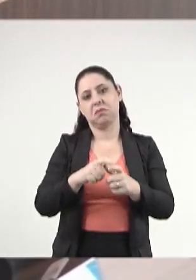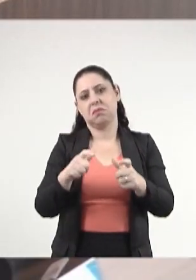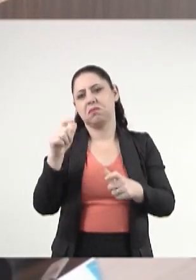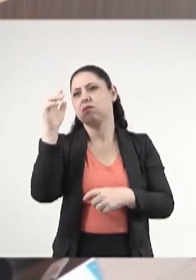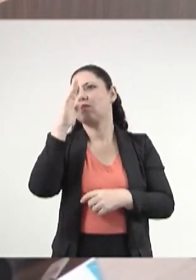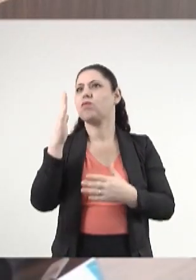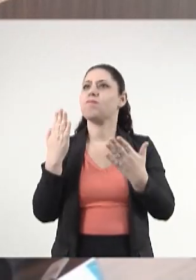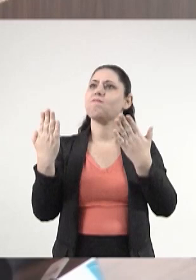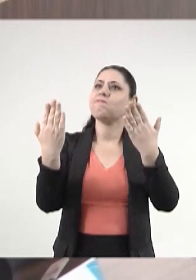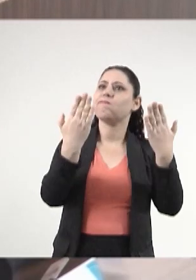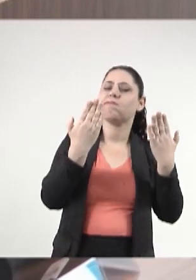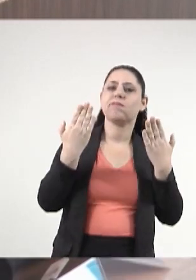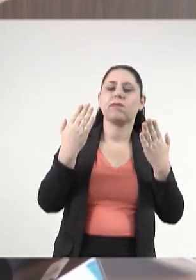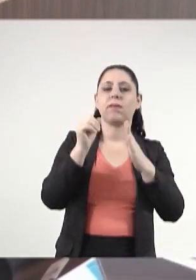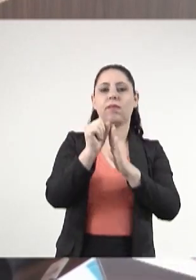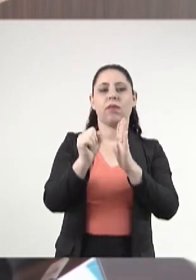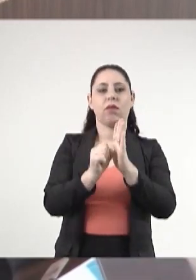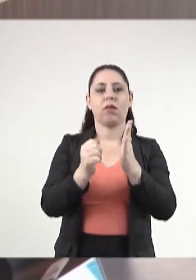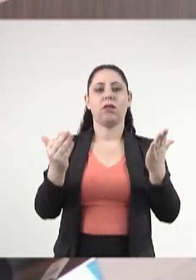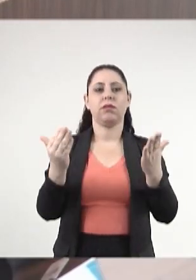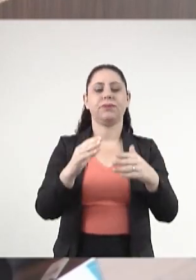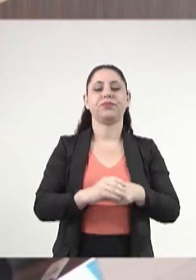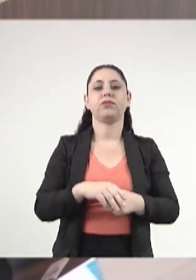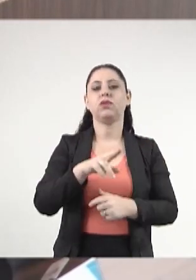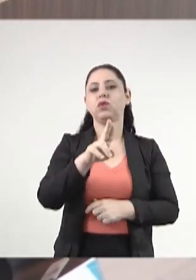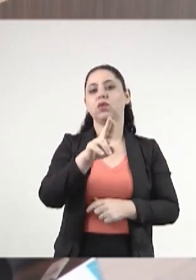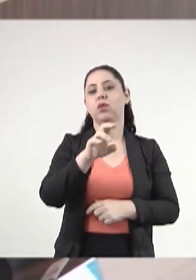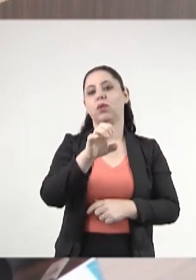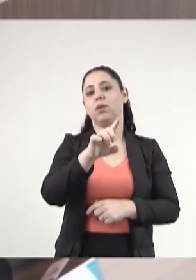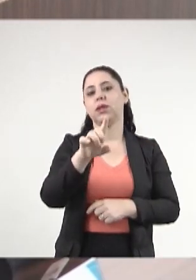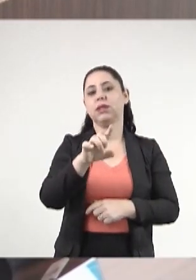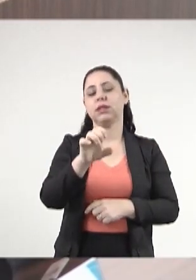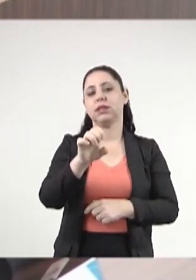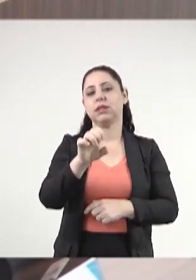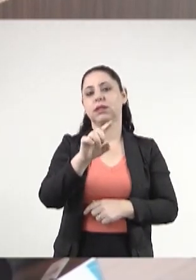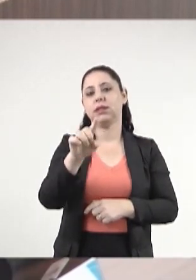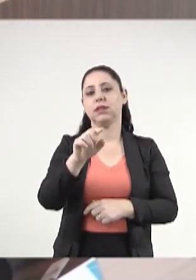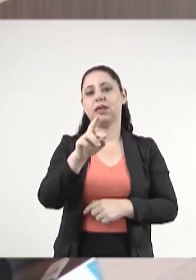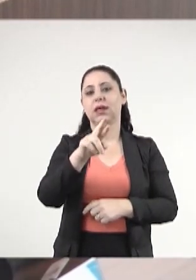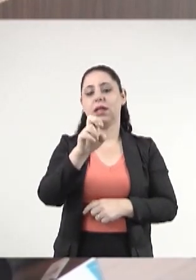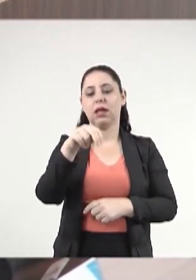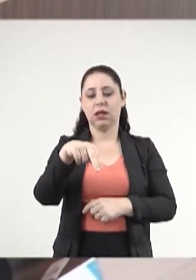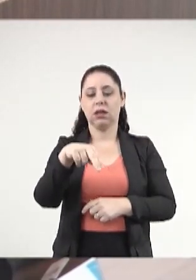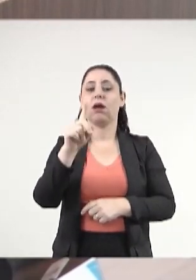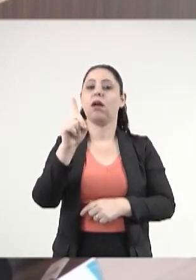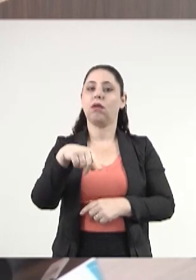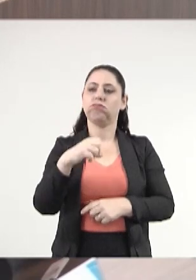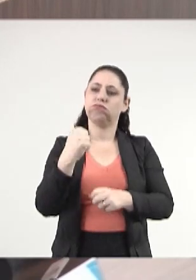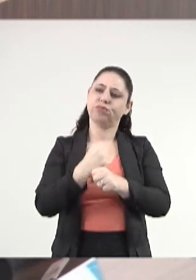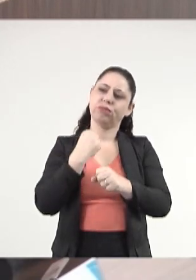do Brasil, neste século. O Uez Aran tem toda uma história construída em Mato